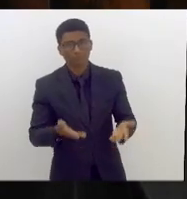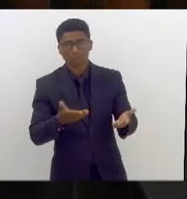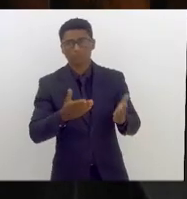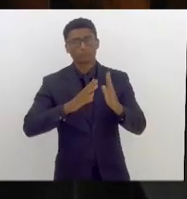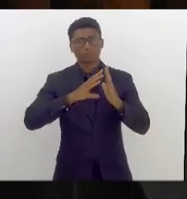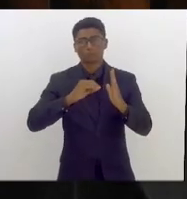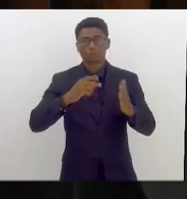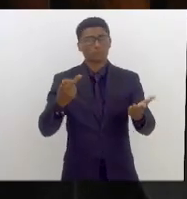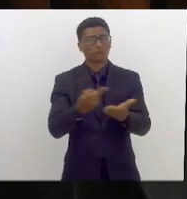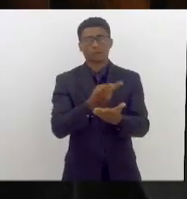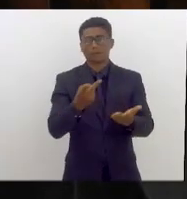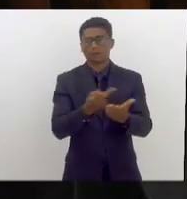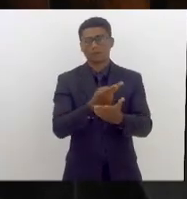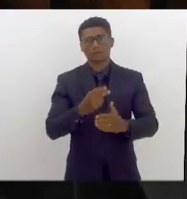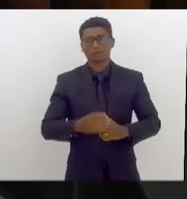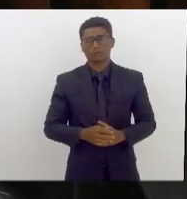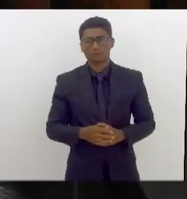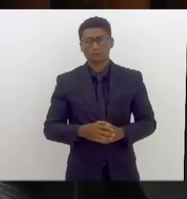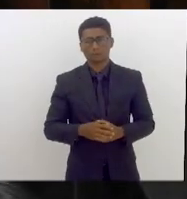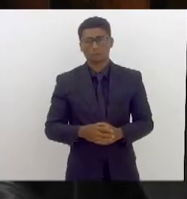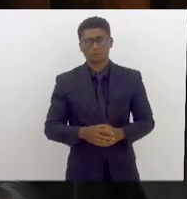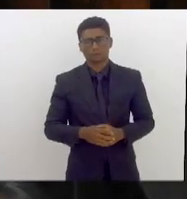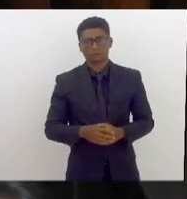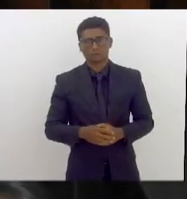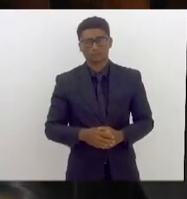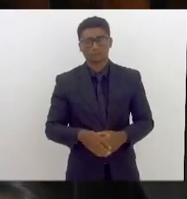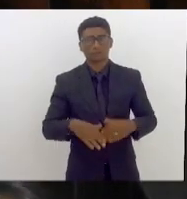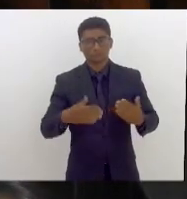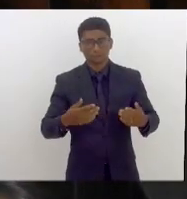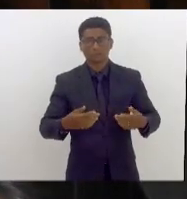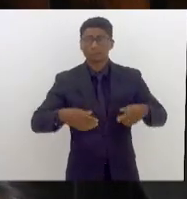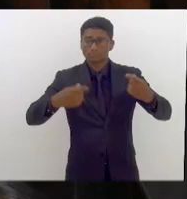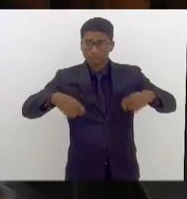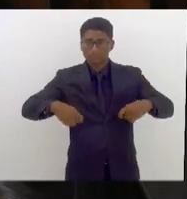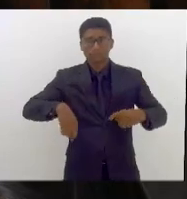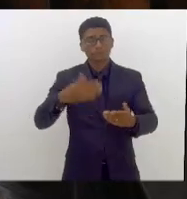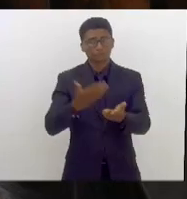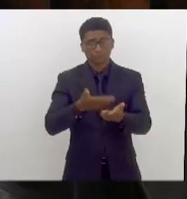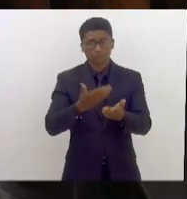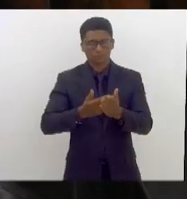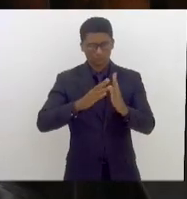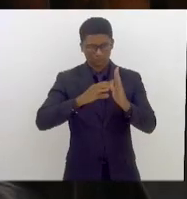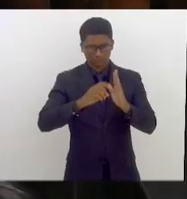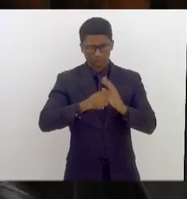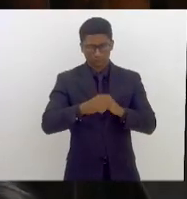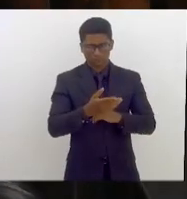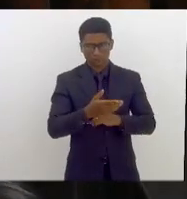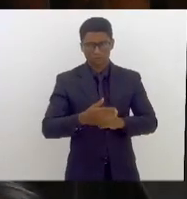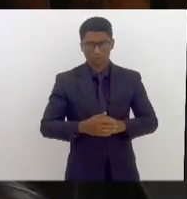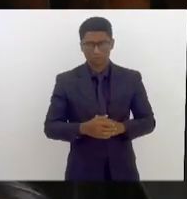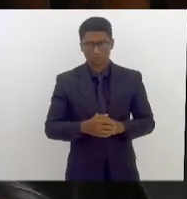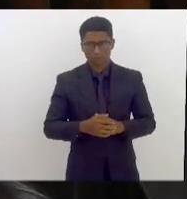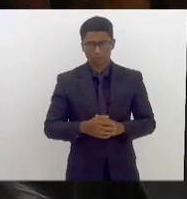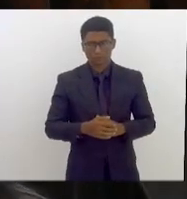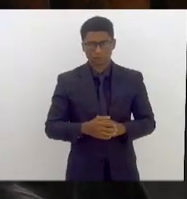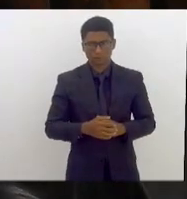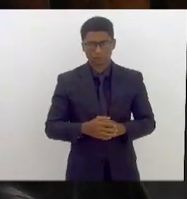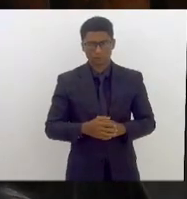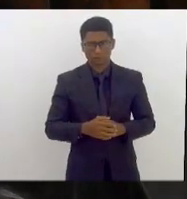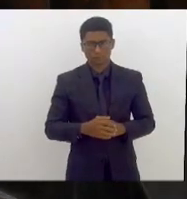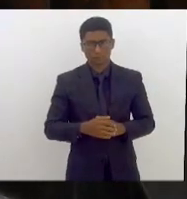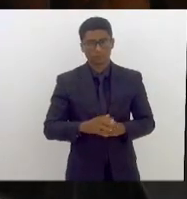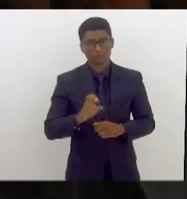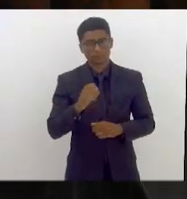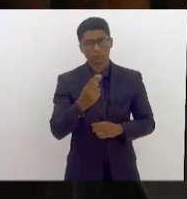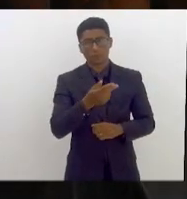modelo. Não dá para fazer de uma hora para outra, mas tem que começar a estudar se o modelo é esse. Ou faz uma outra